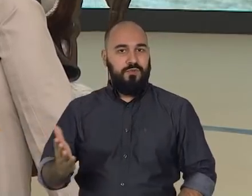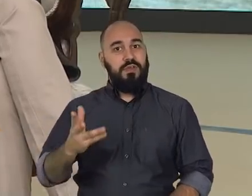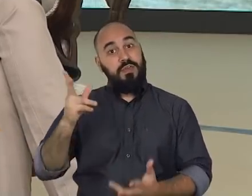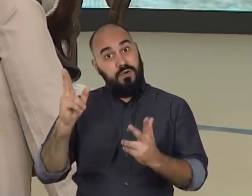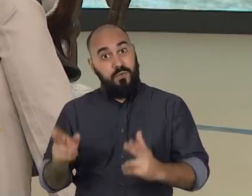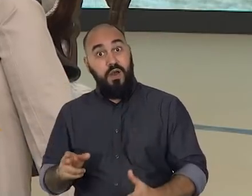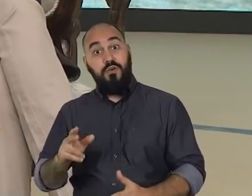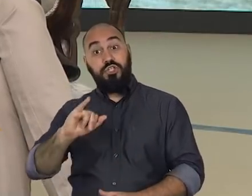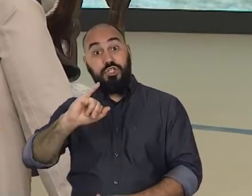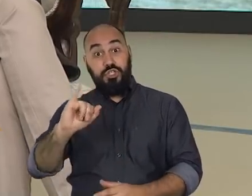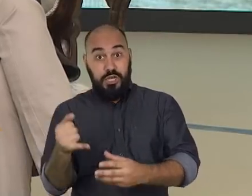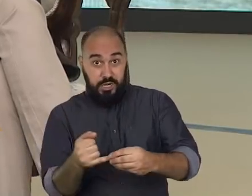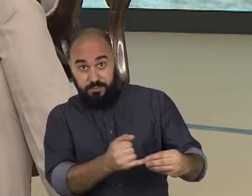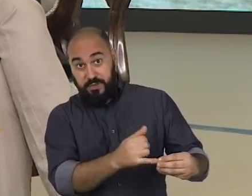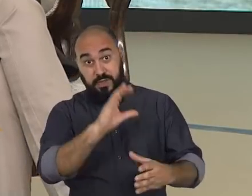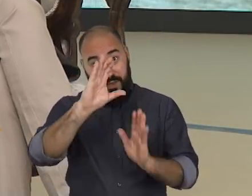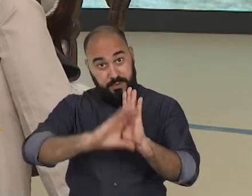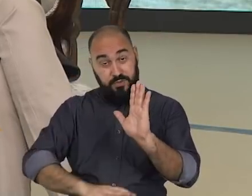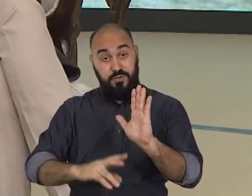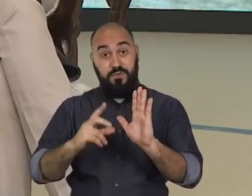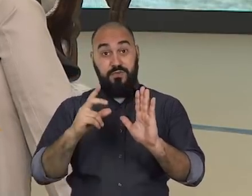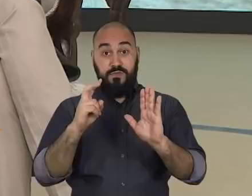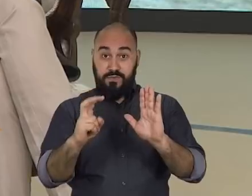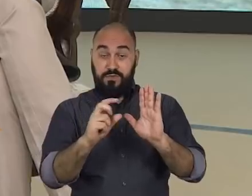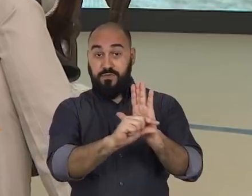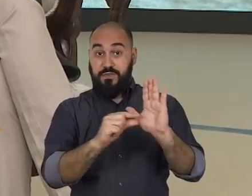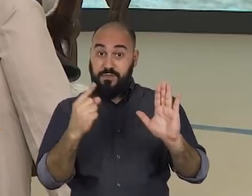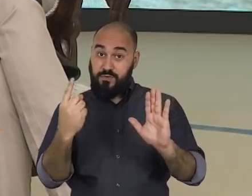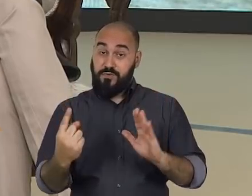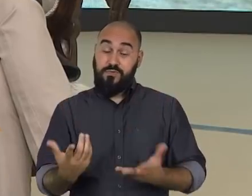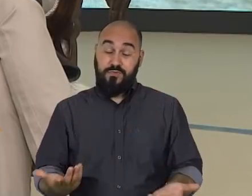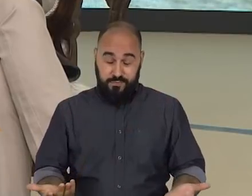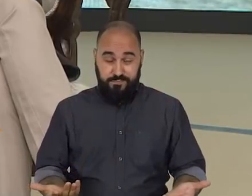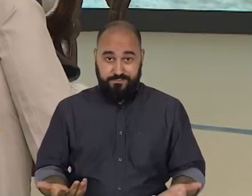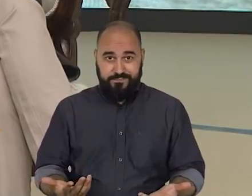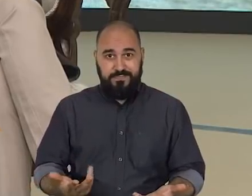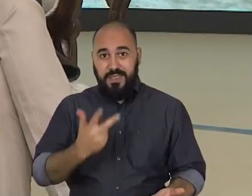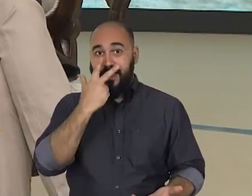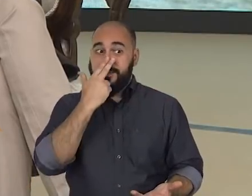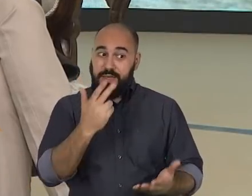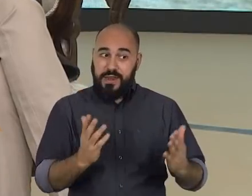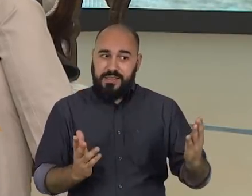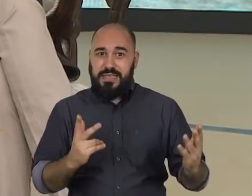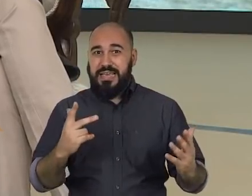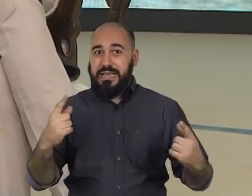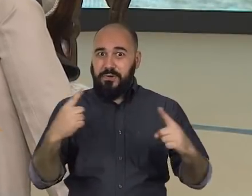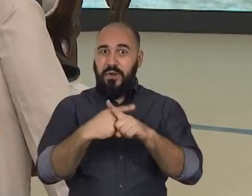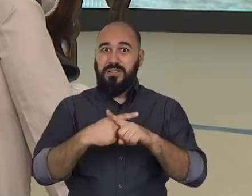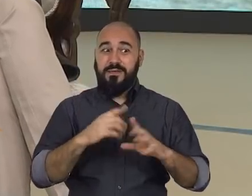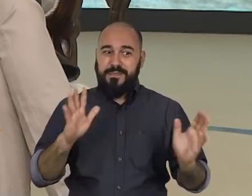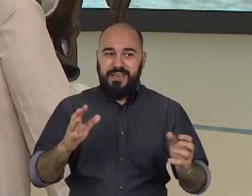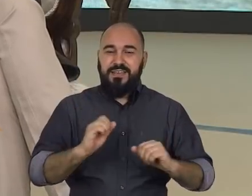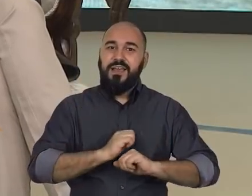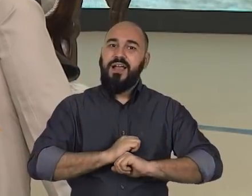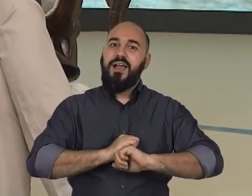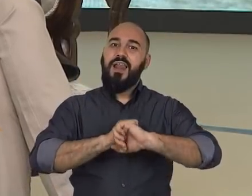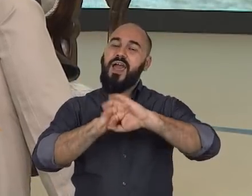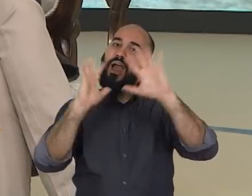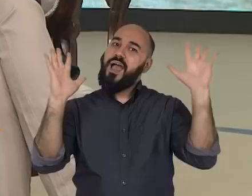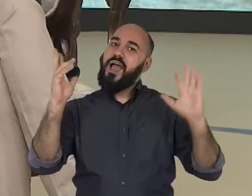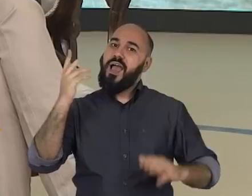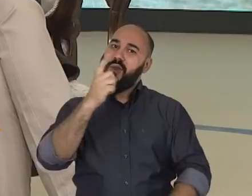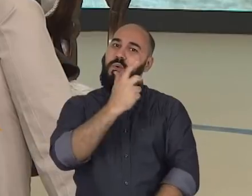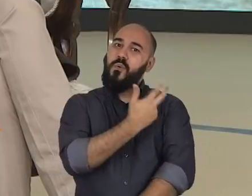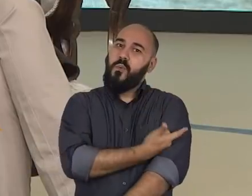1. Simplesmente isso. Eu acho que isso esclarece bastante essa aparente contradição dos textos bíblicos, bem como